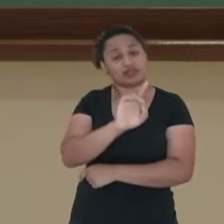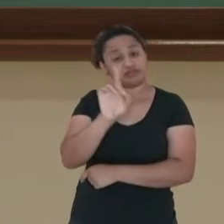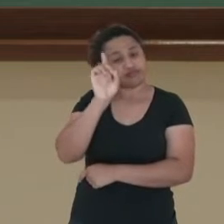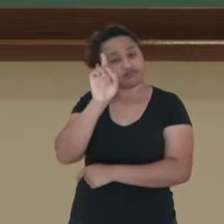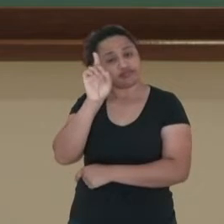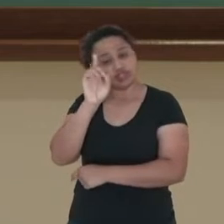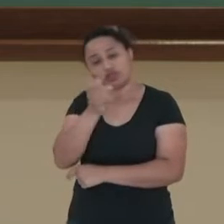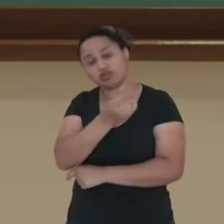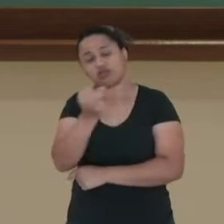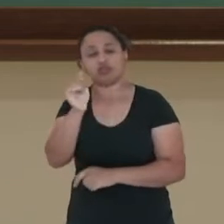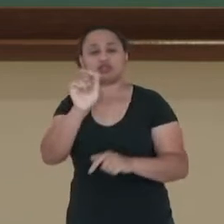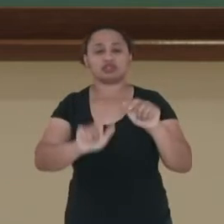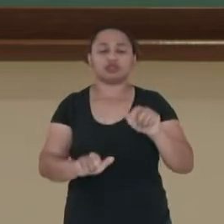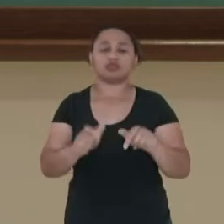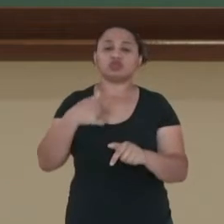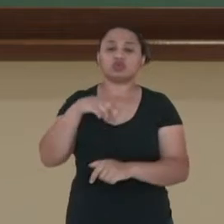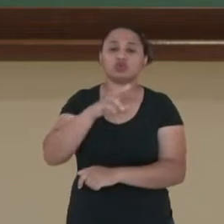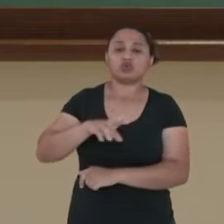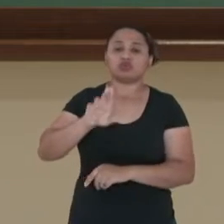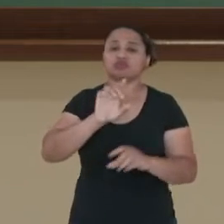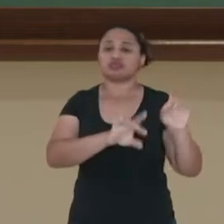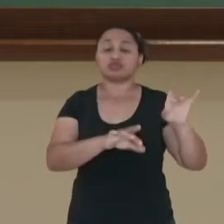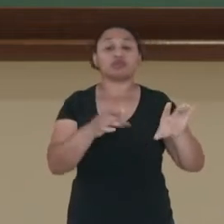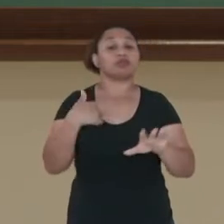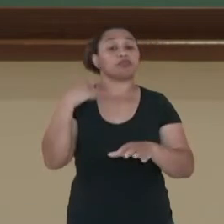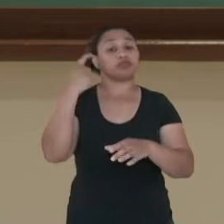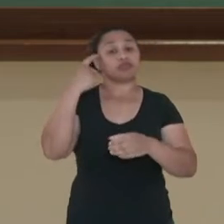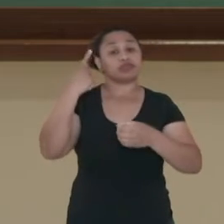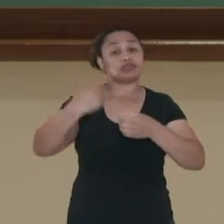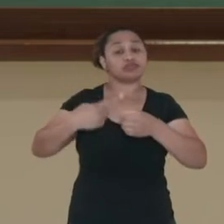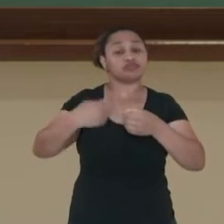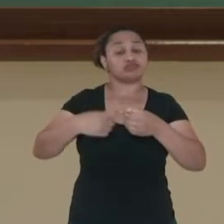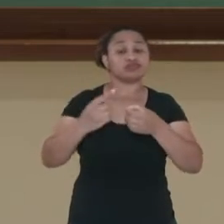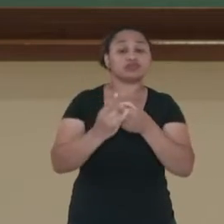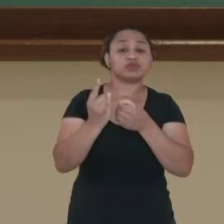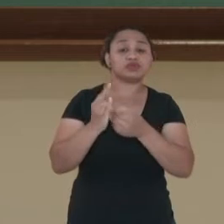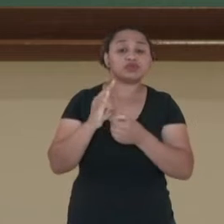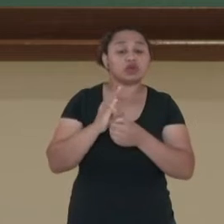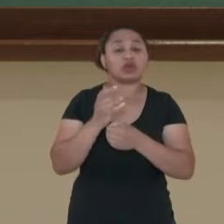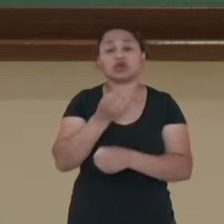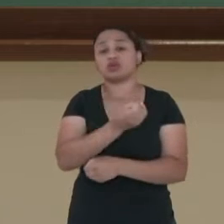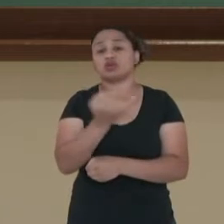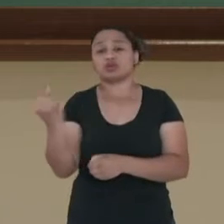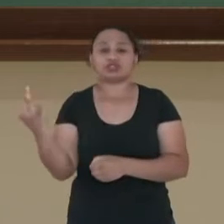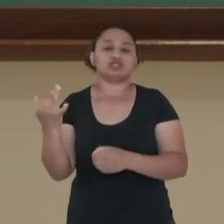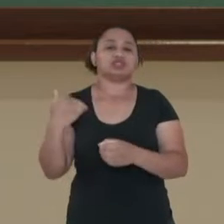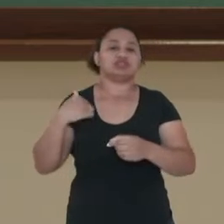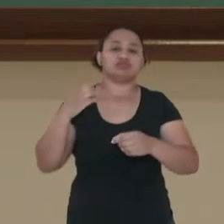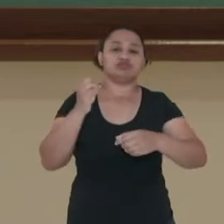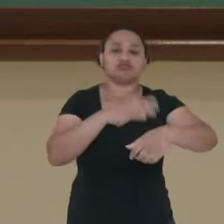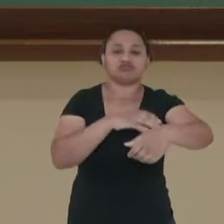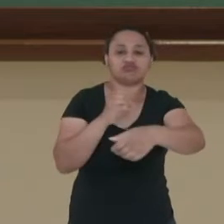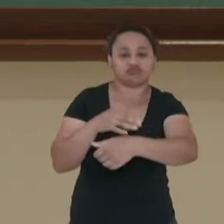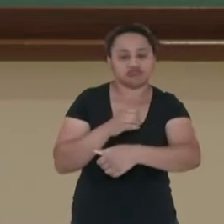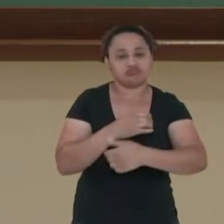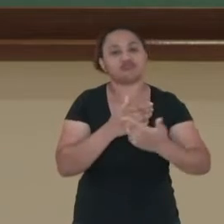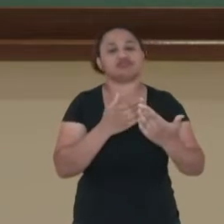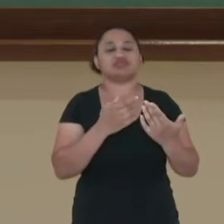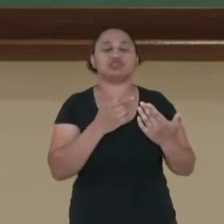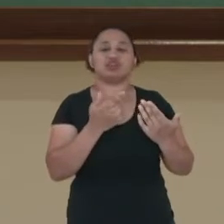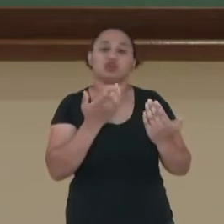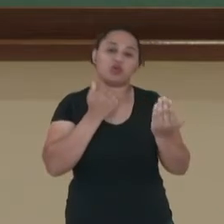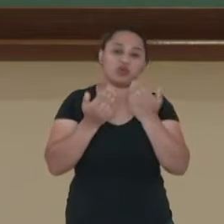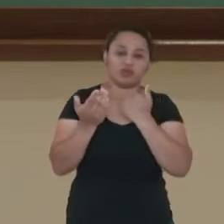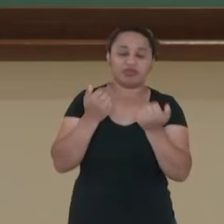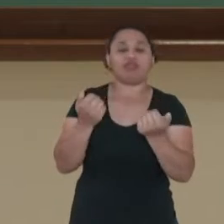produz de resíduos. Vamos pensar em centros urbanos grandes, né? A quantidade de embalagens, de resíduos de alimentos